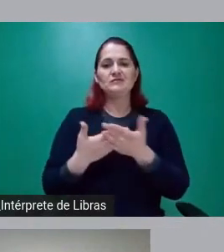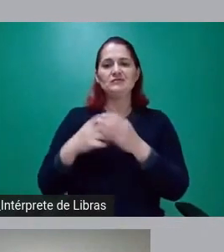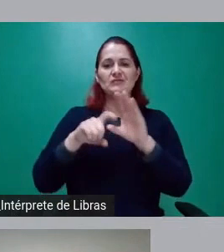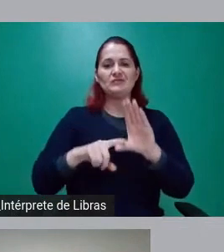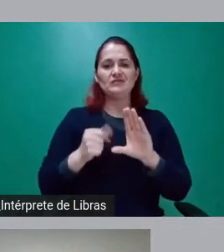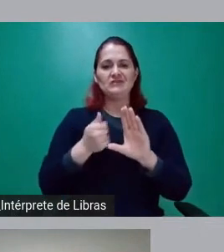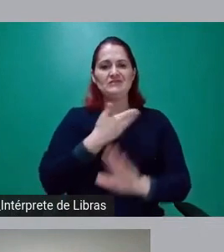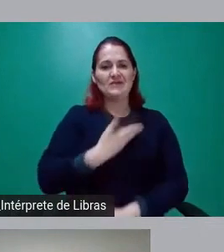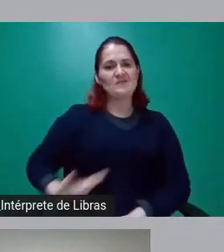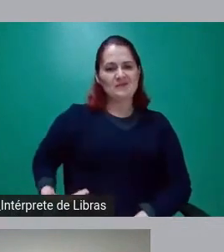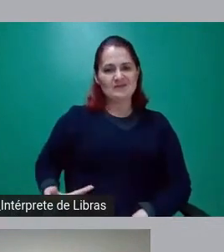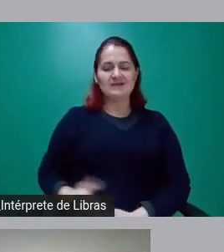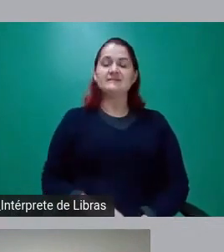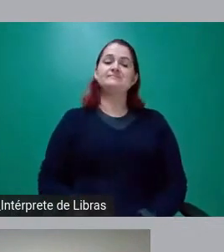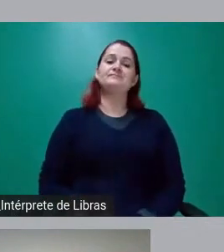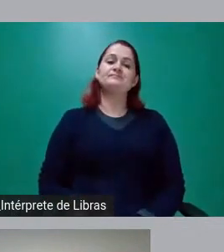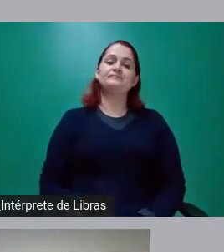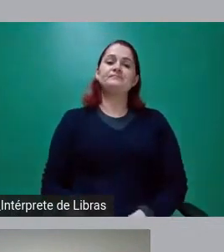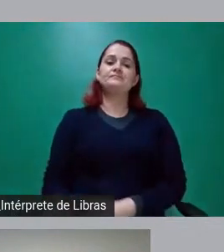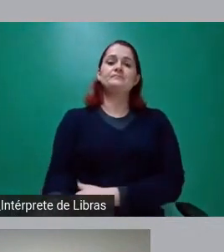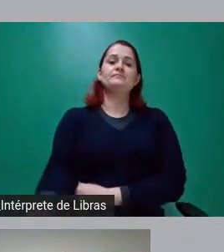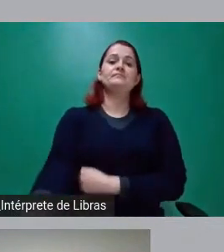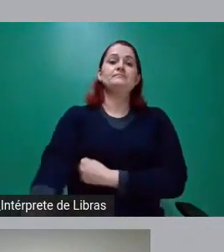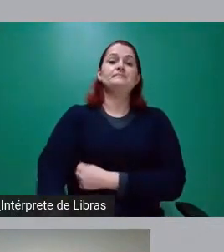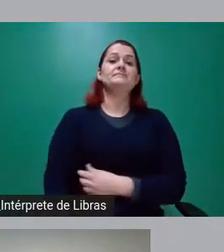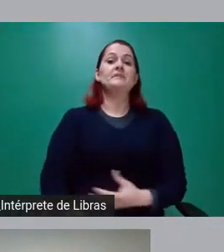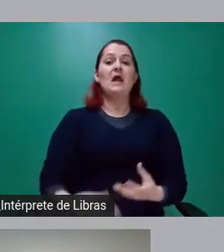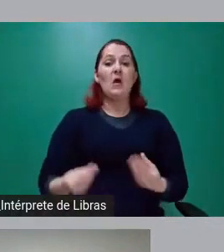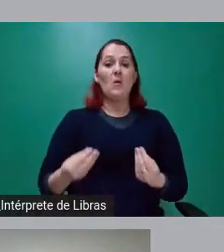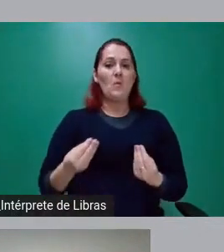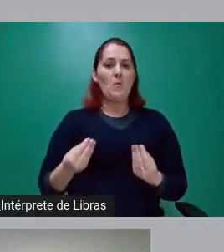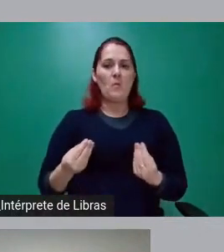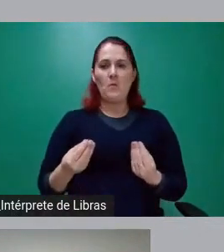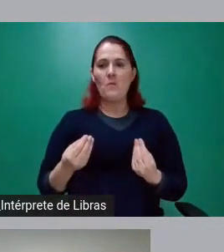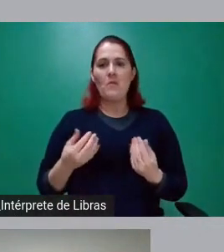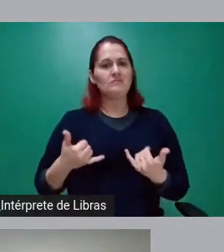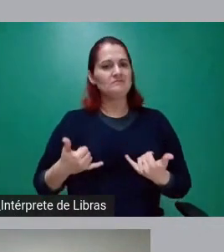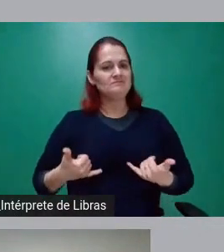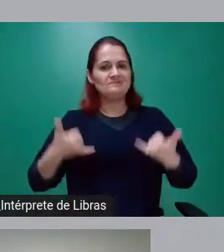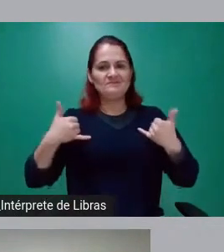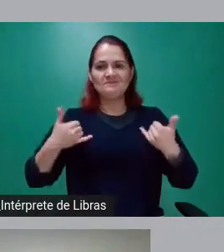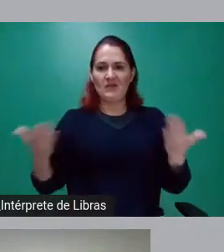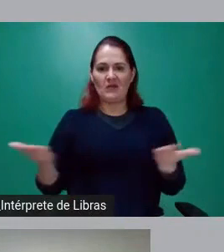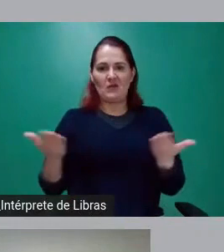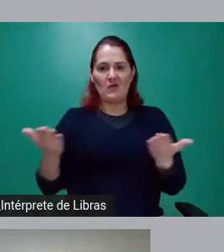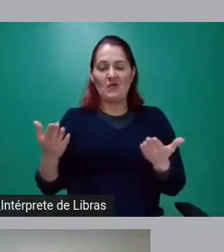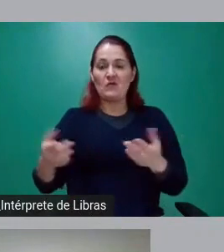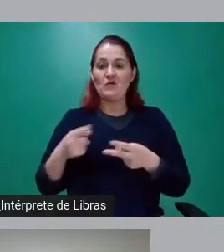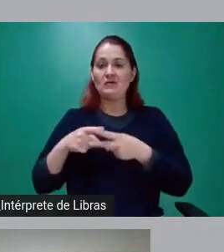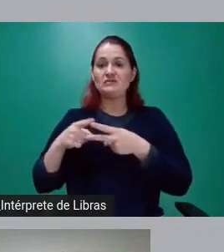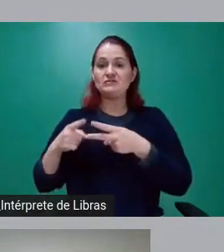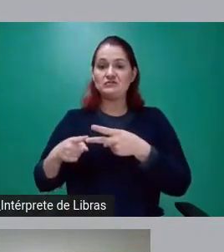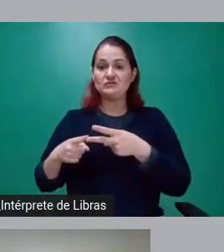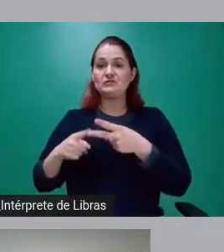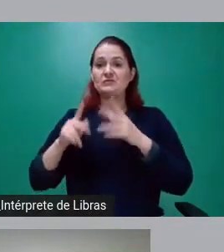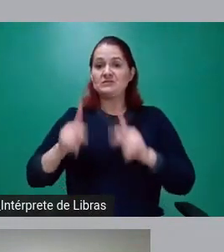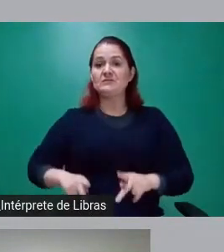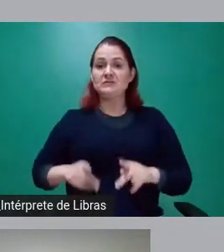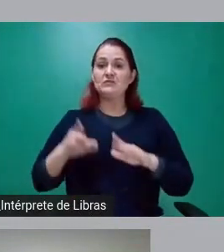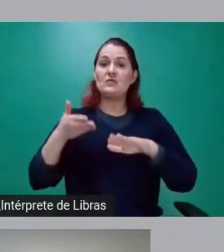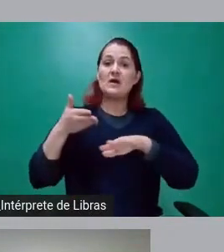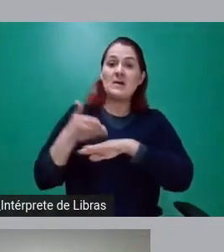pública. Então, com muita honra de termos aqui 2 integrantes da Rede Internacional